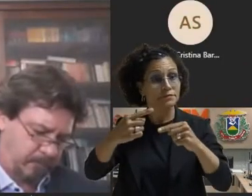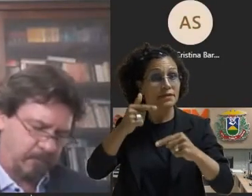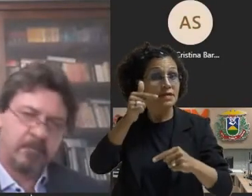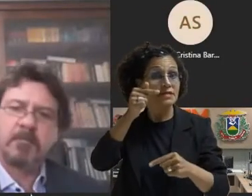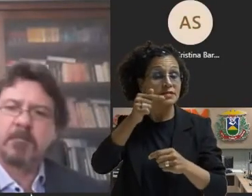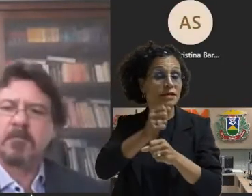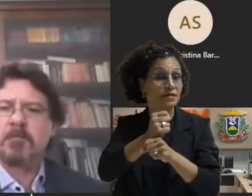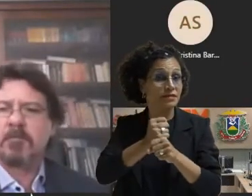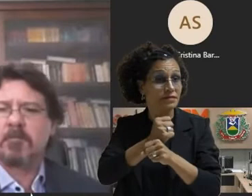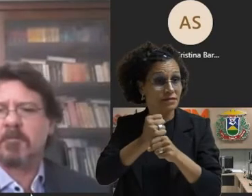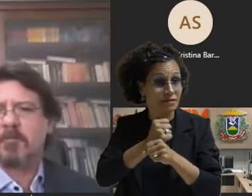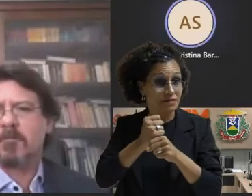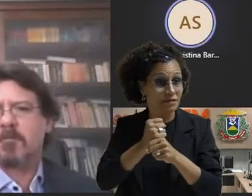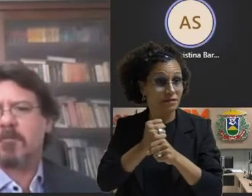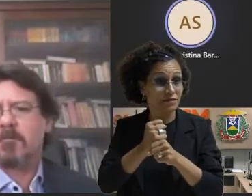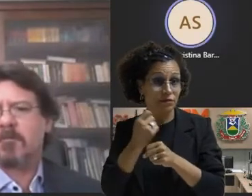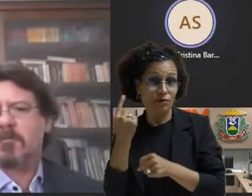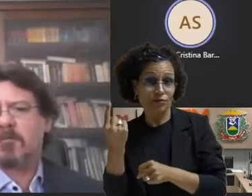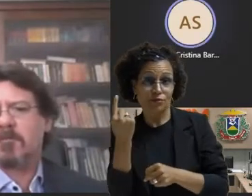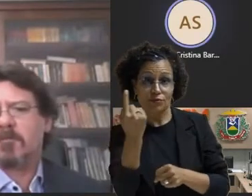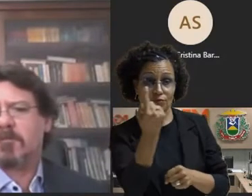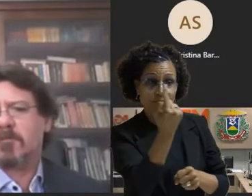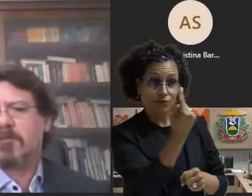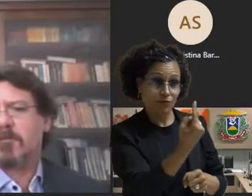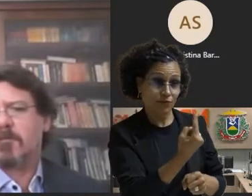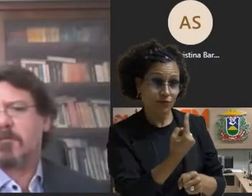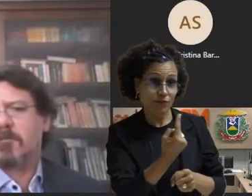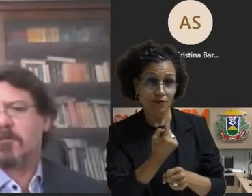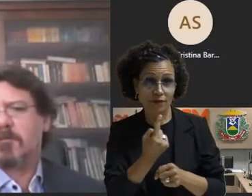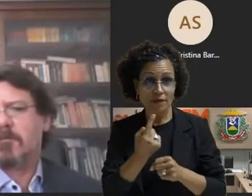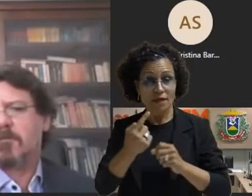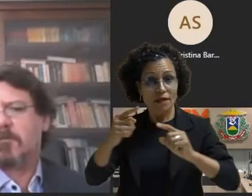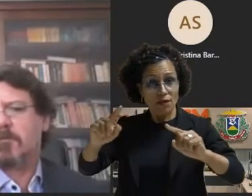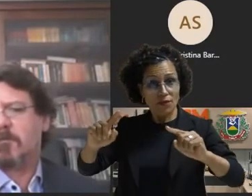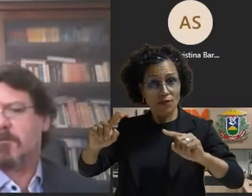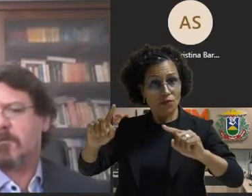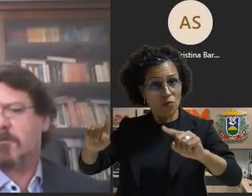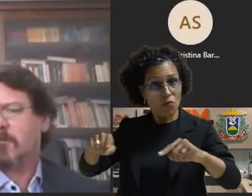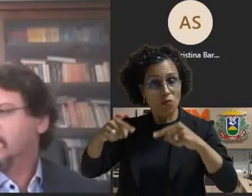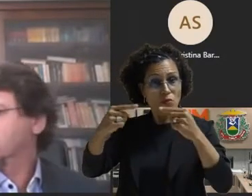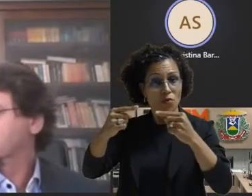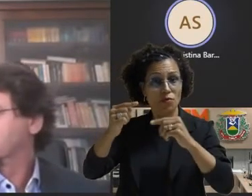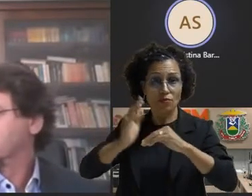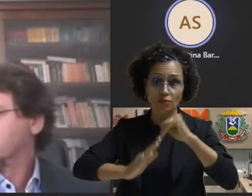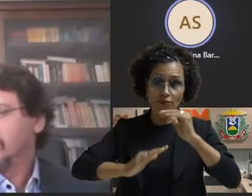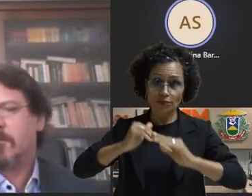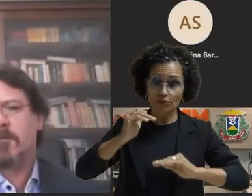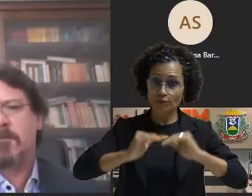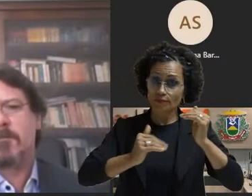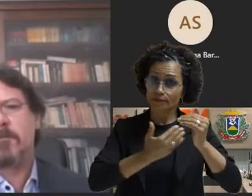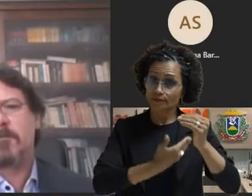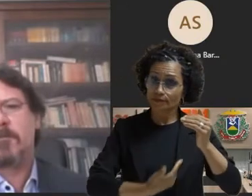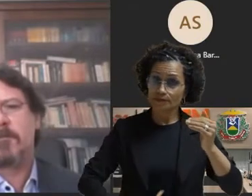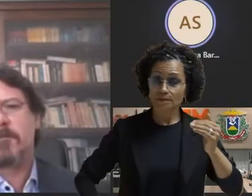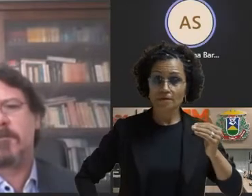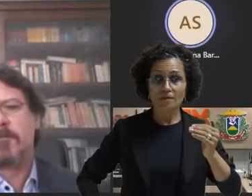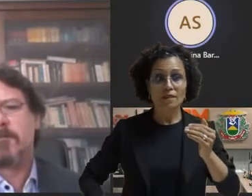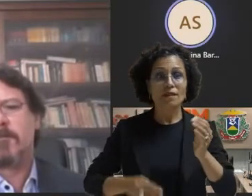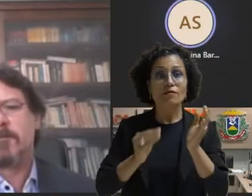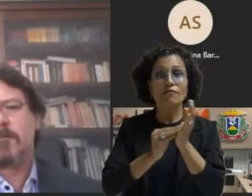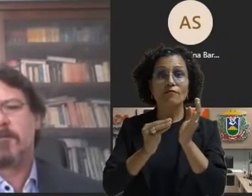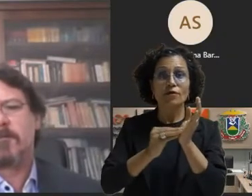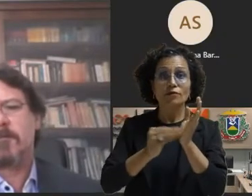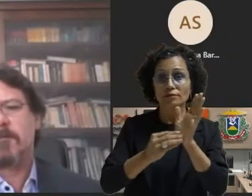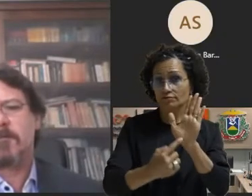depois, você entrar individualmente contra servidores, assim, porque faltou assim a prestação de conta